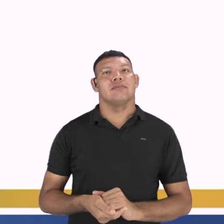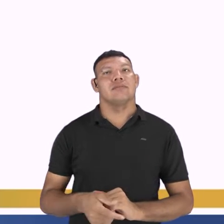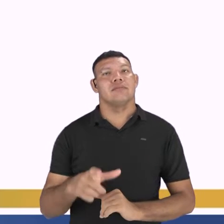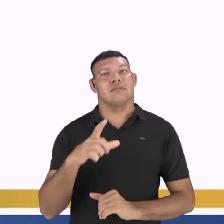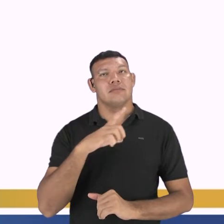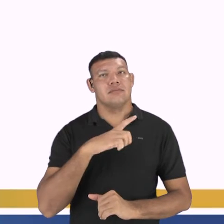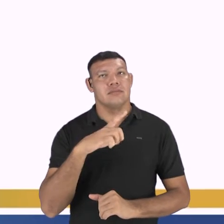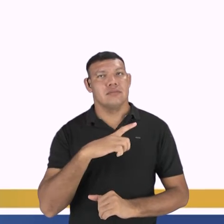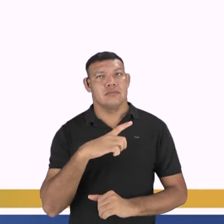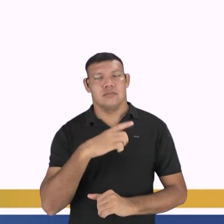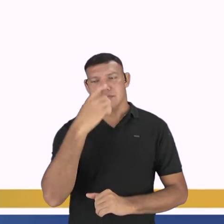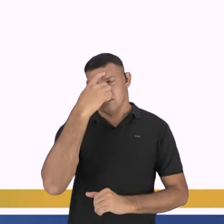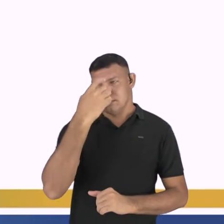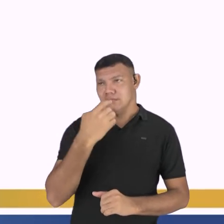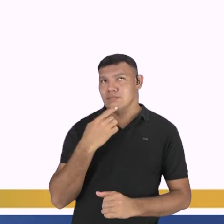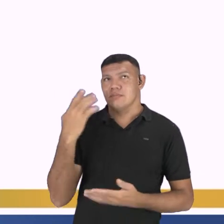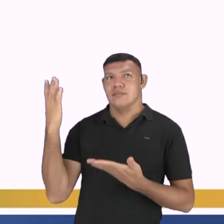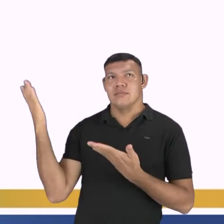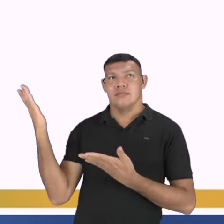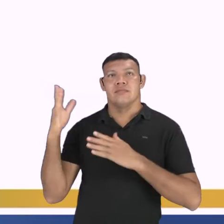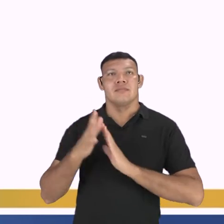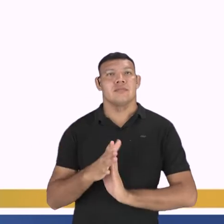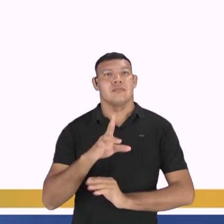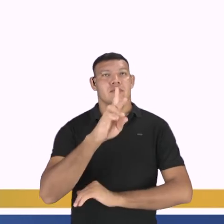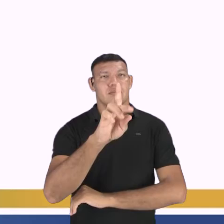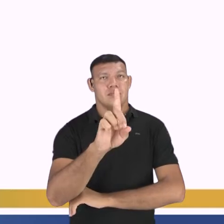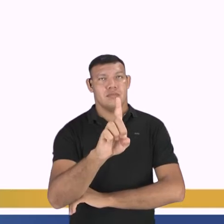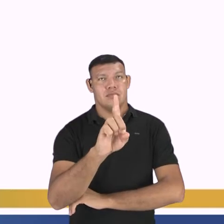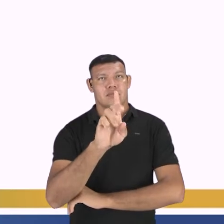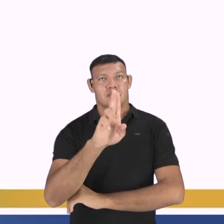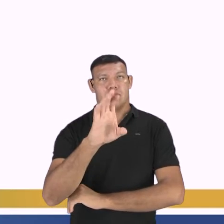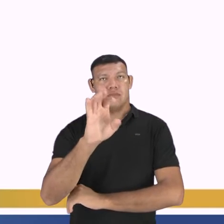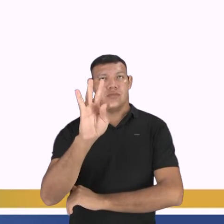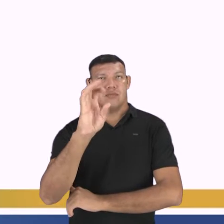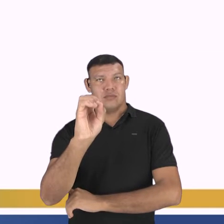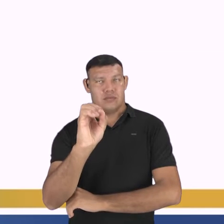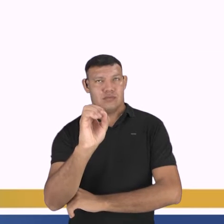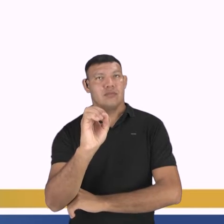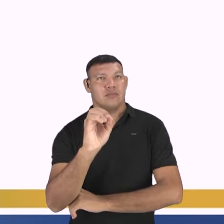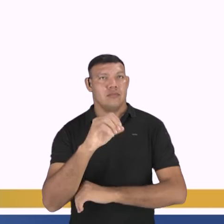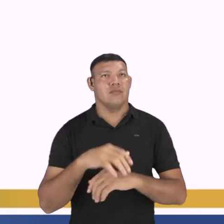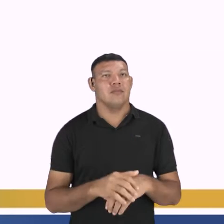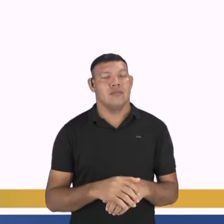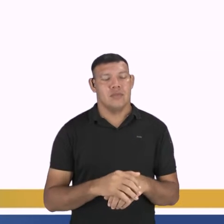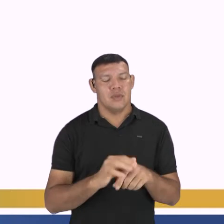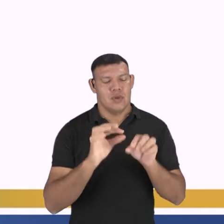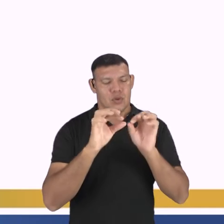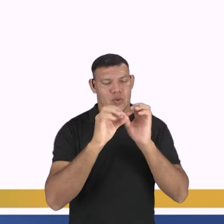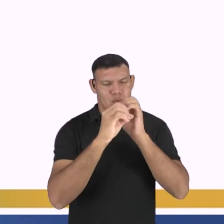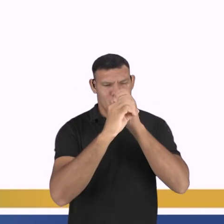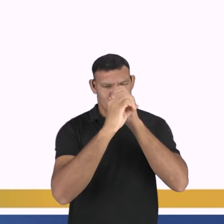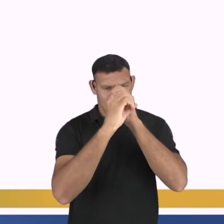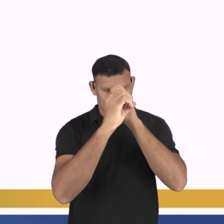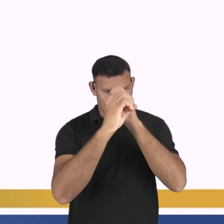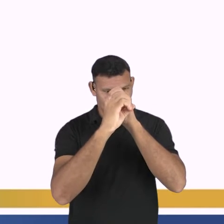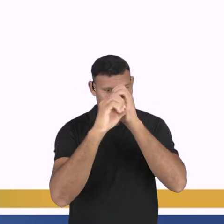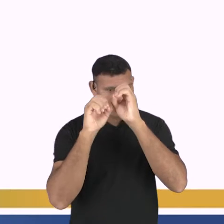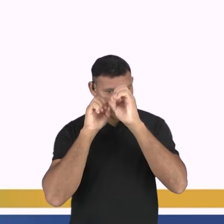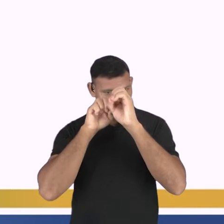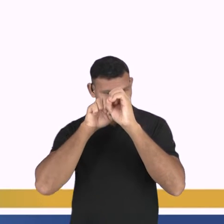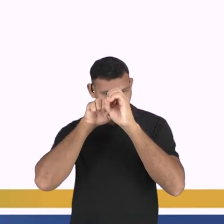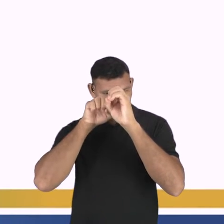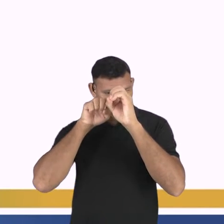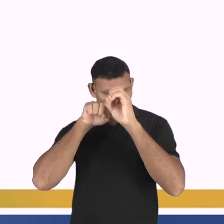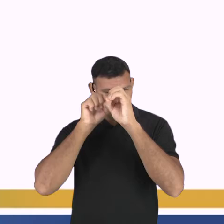Existe o ducto deferente, né, que é um ducto, né, é como se fosse uma cânula, que no momento da ejaculação,